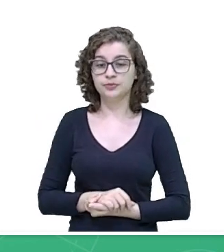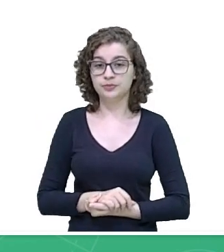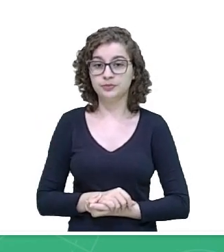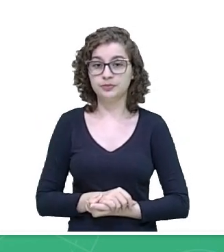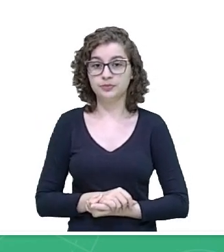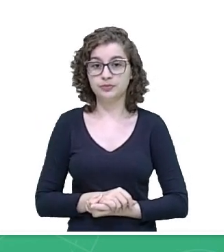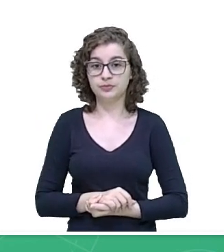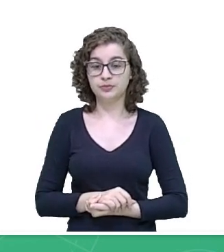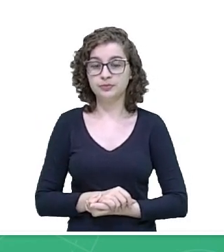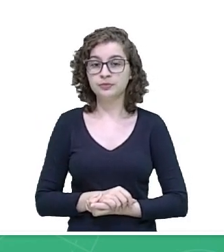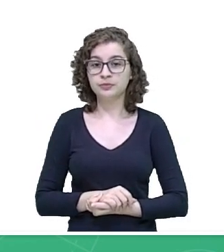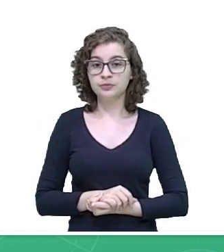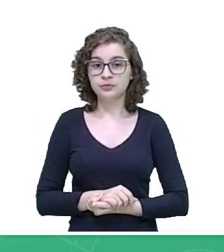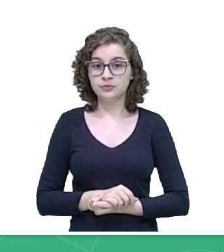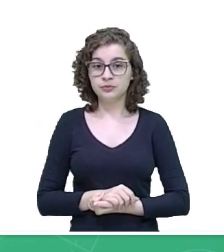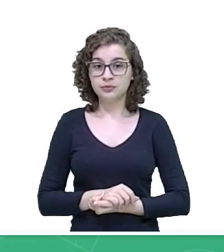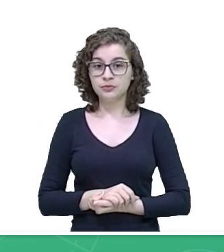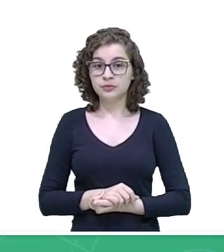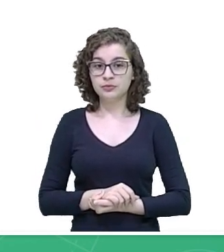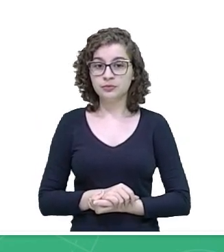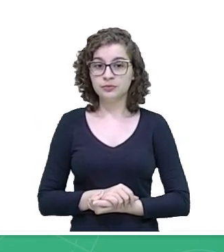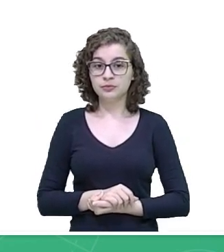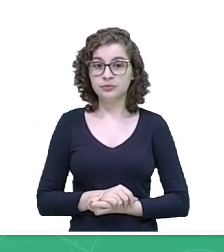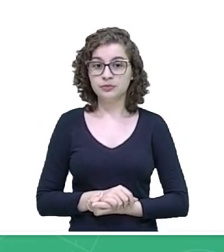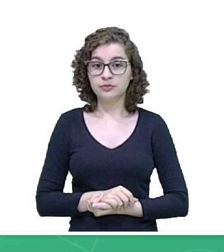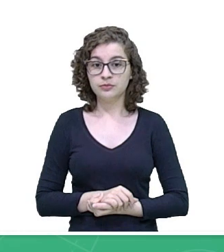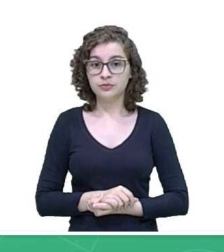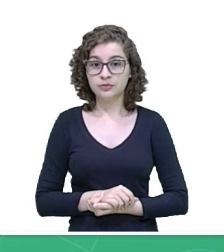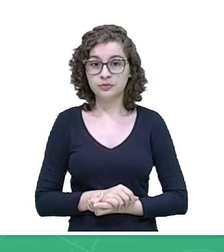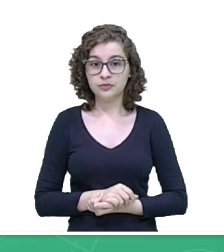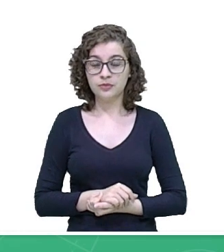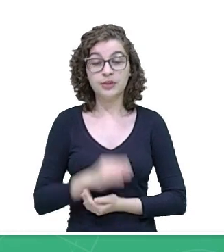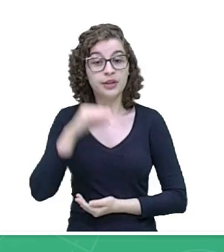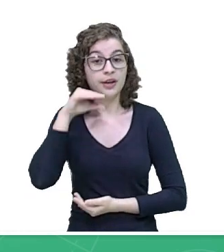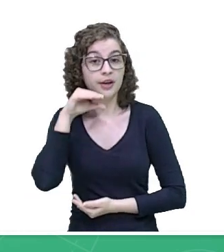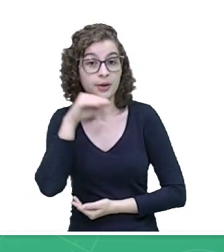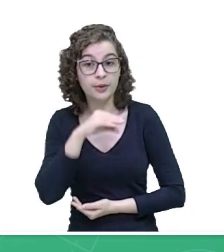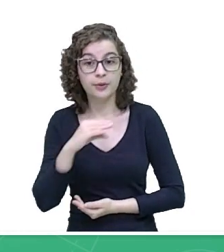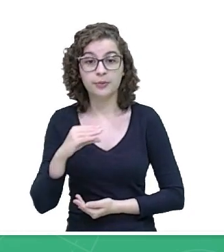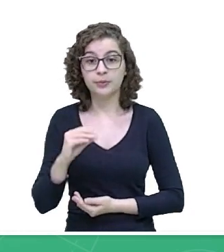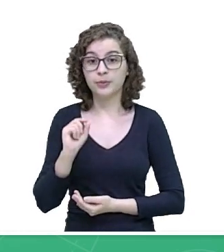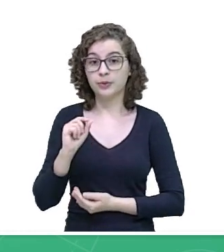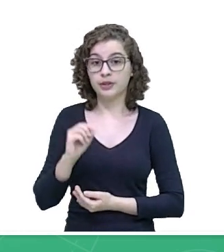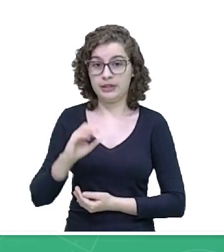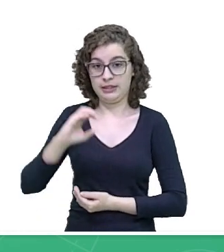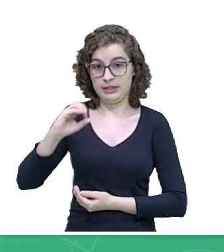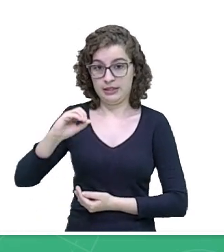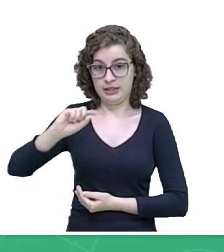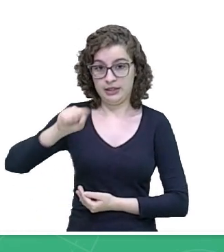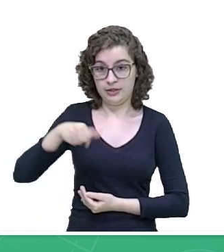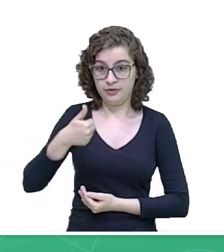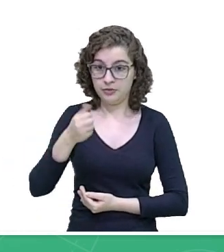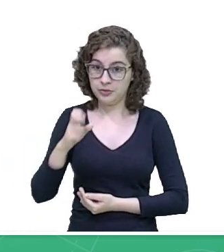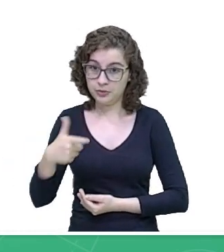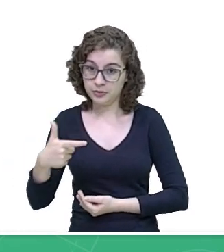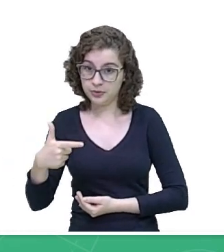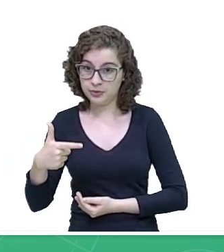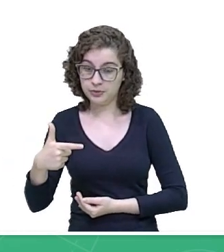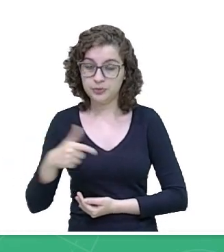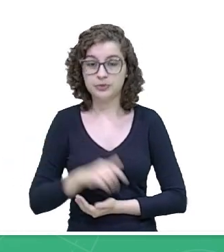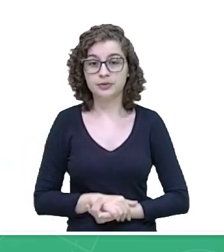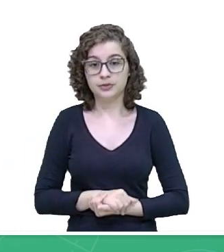500 gramas. Ele nos disse que o calor específico vale 0,12,